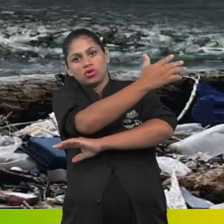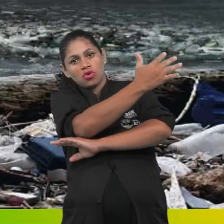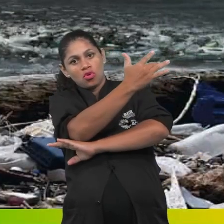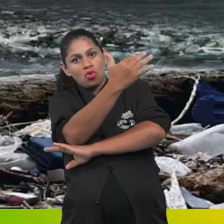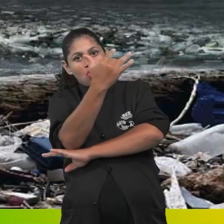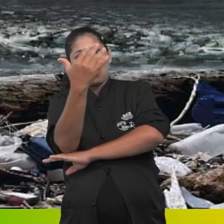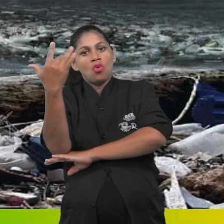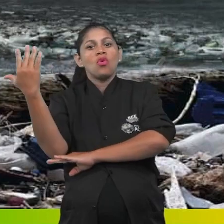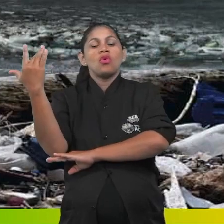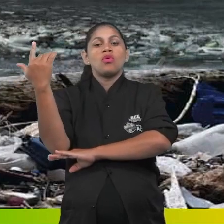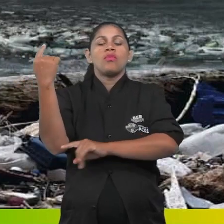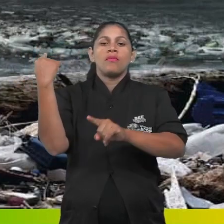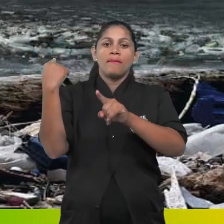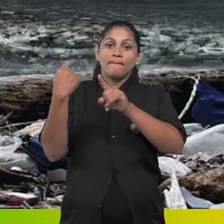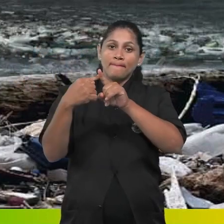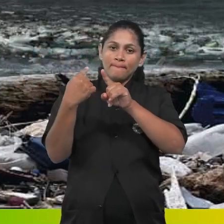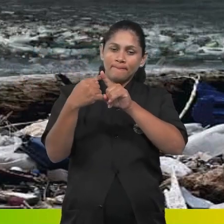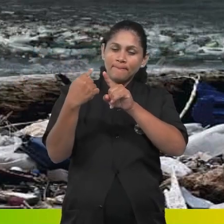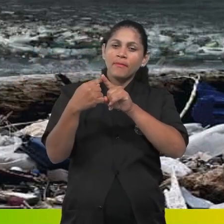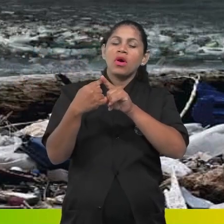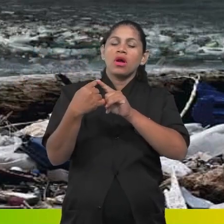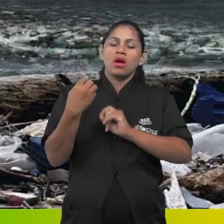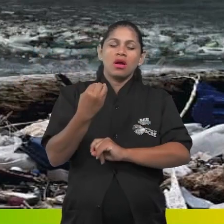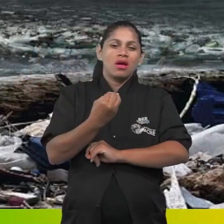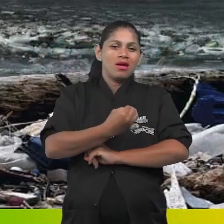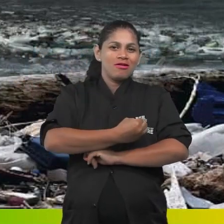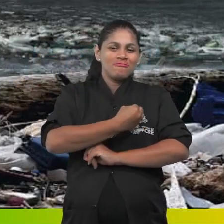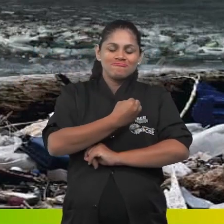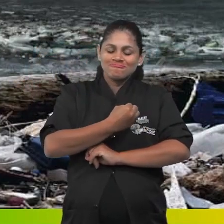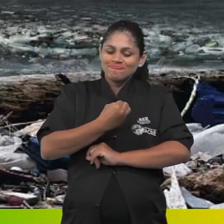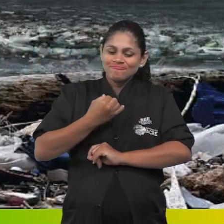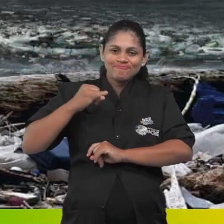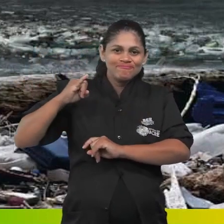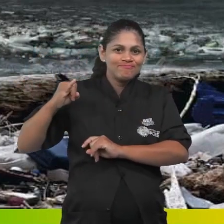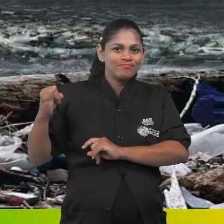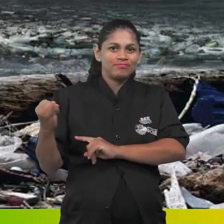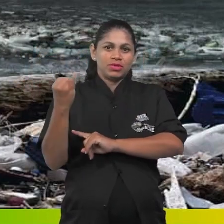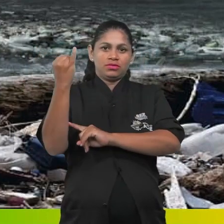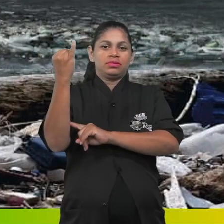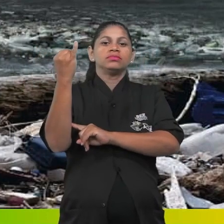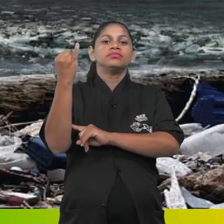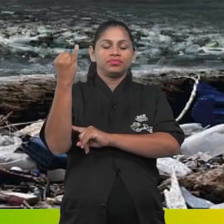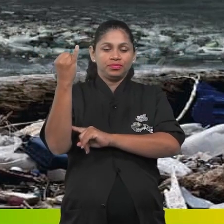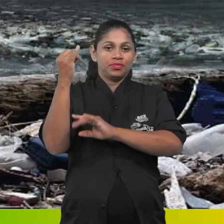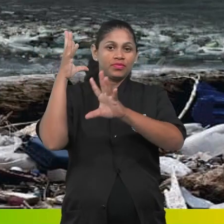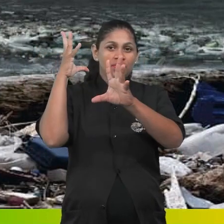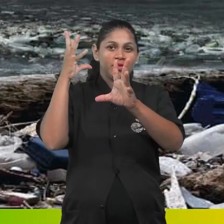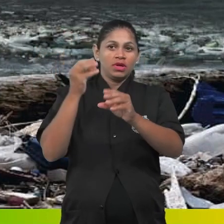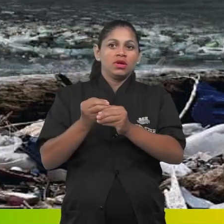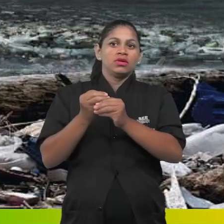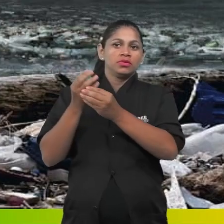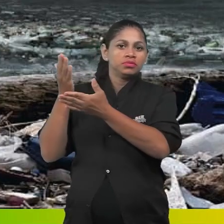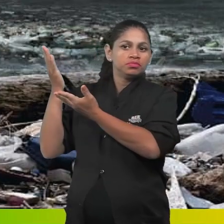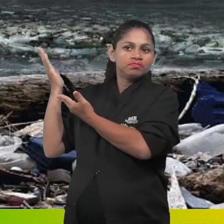ambiente ele é vital. E aqui a gente traz para resumir a nossa aula, essa obra de arte,